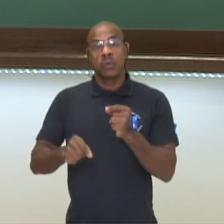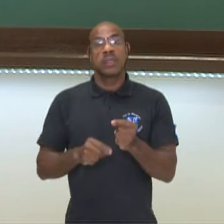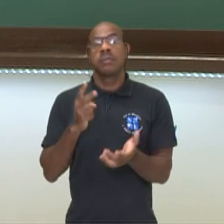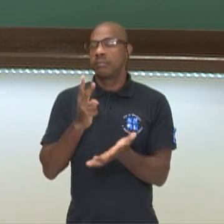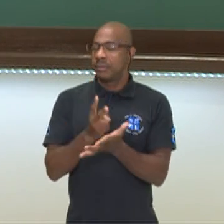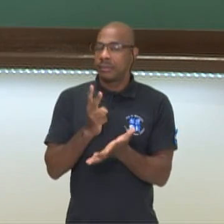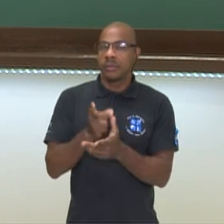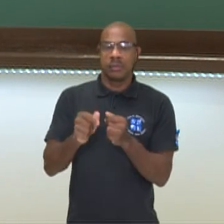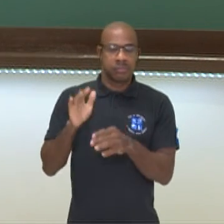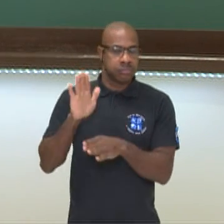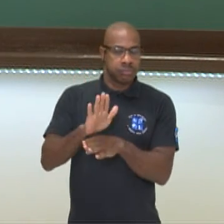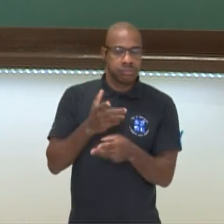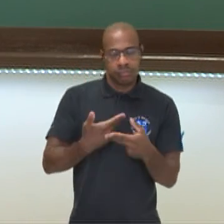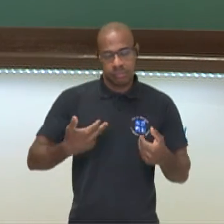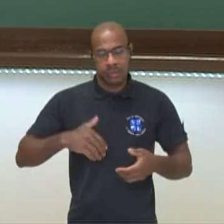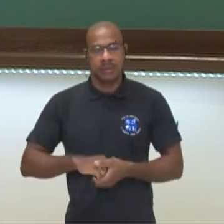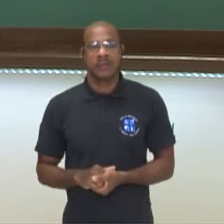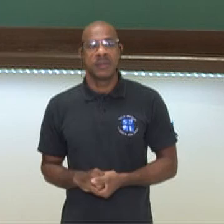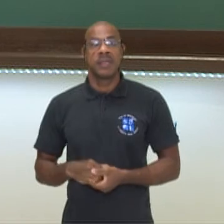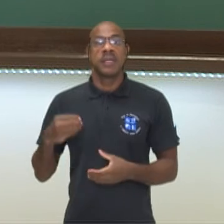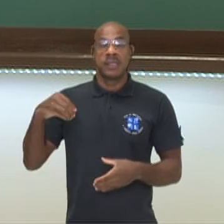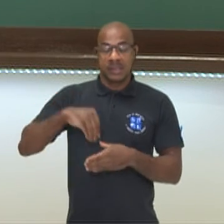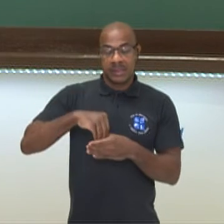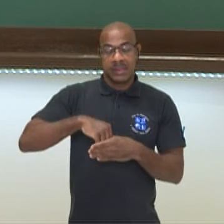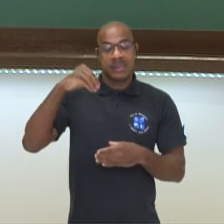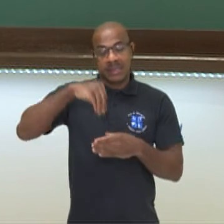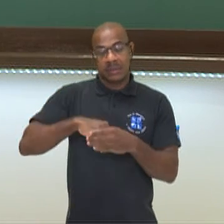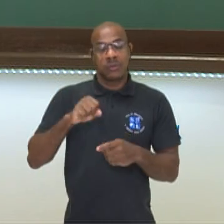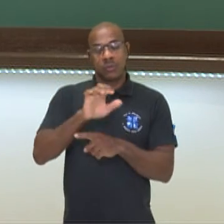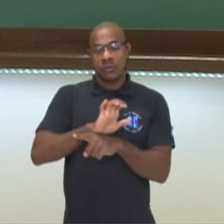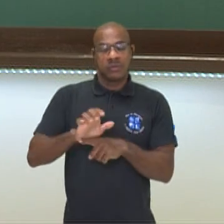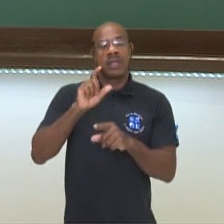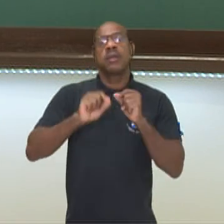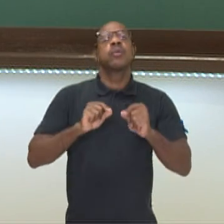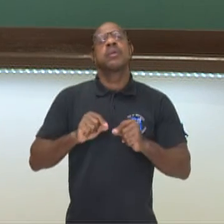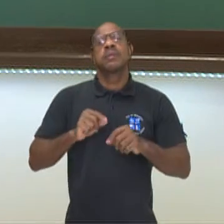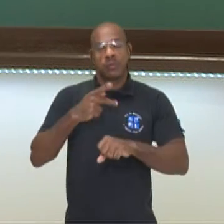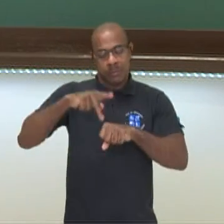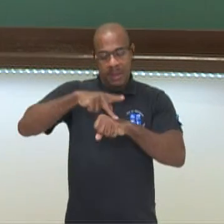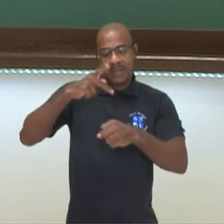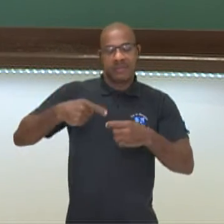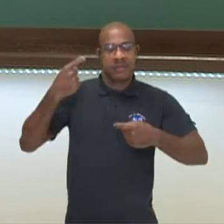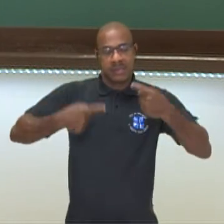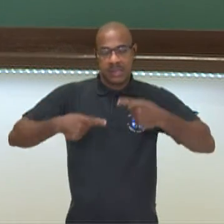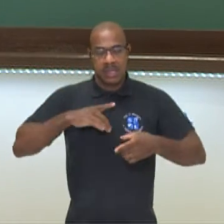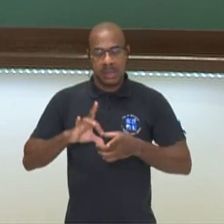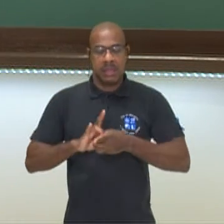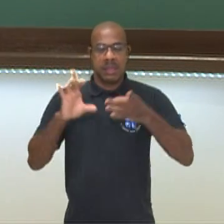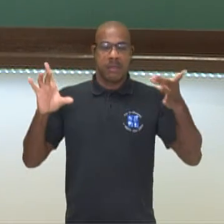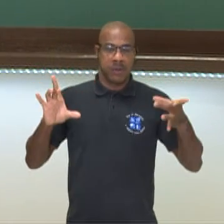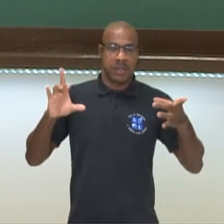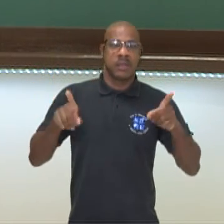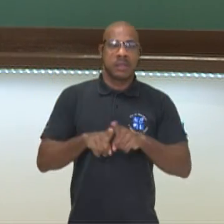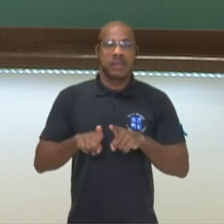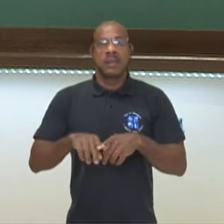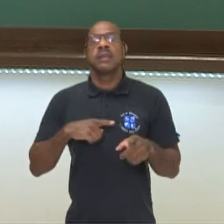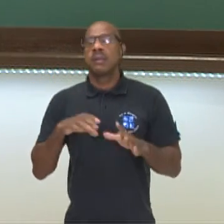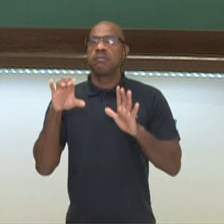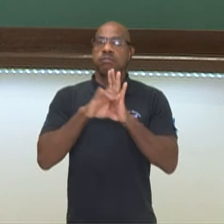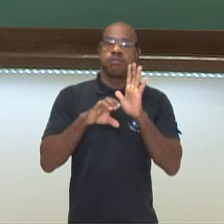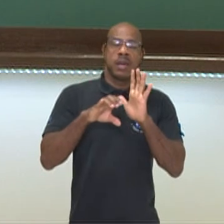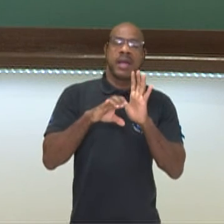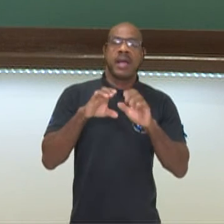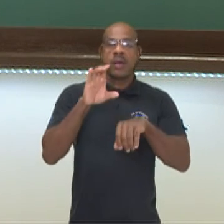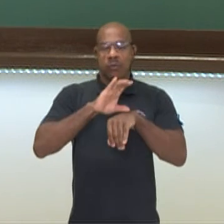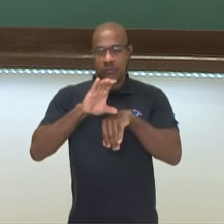bases capitalistas, dentro de um Estado democrático de direito, né, dentro de um Estado que vai interferir, dentro de um Estado constitucional,